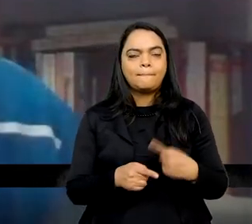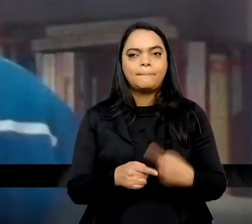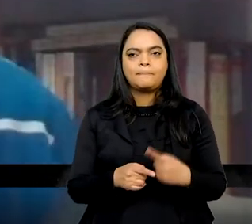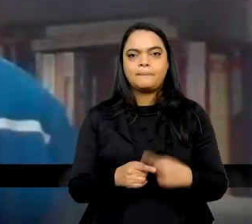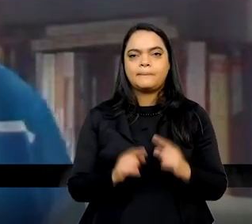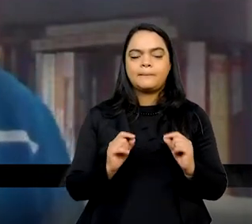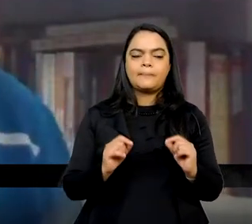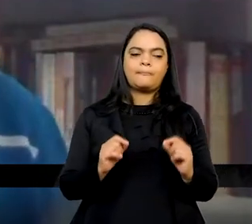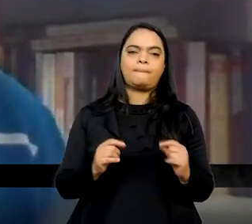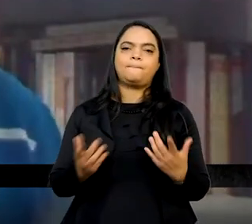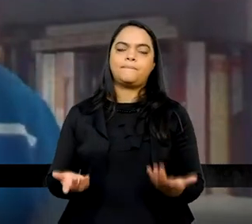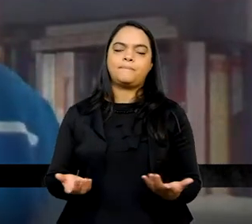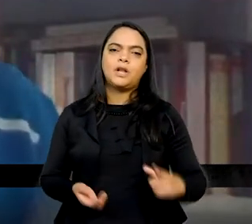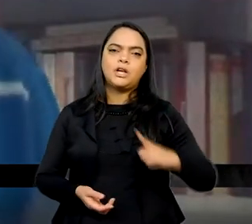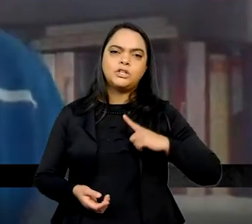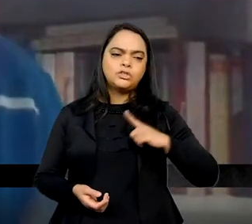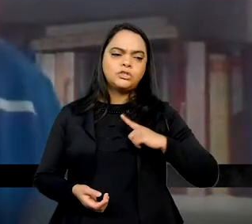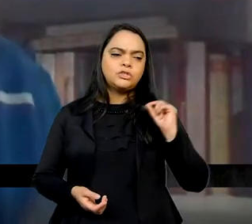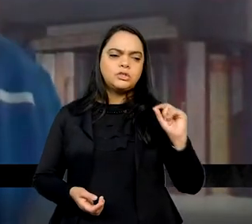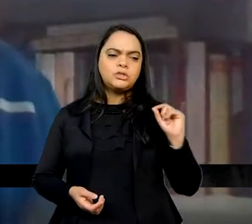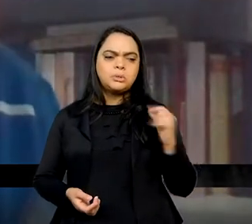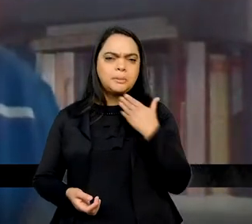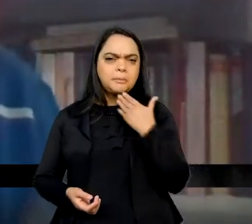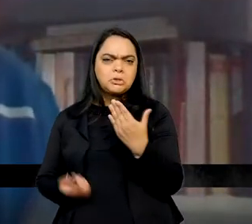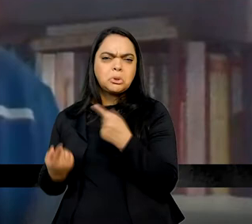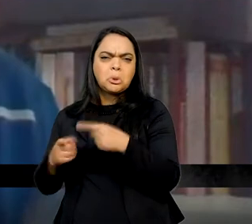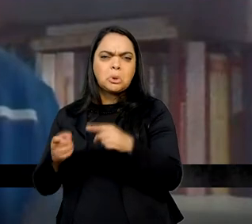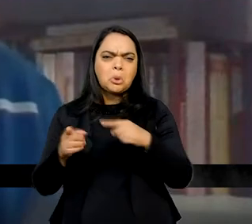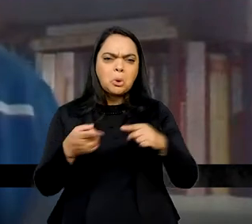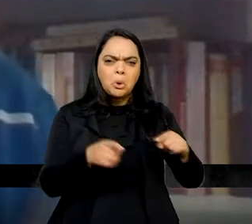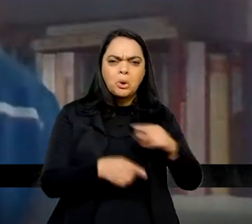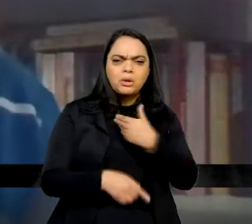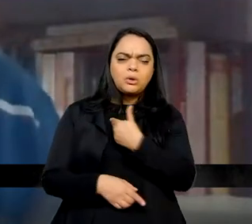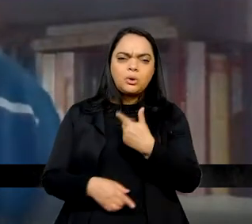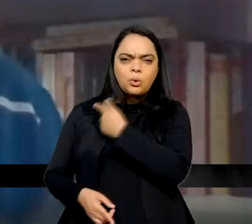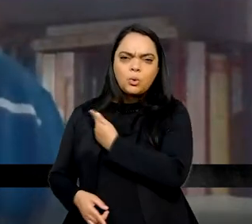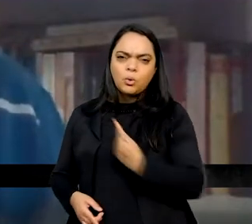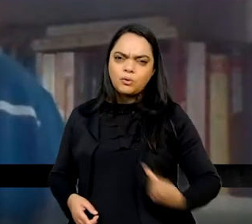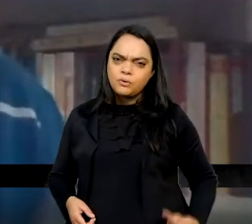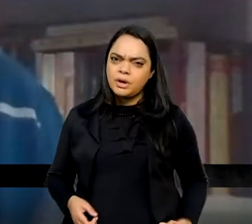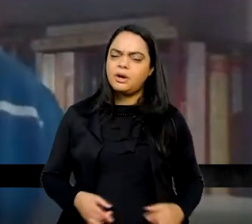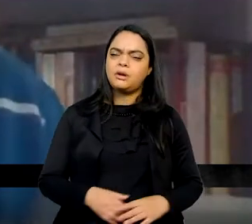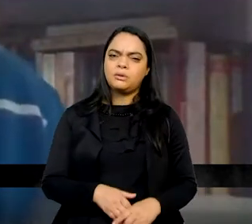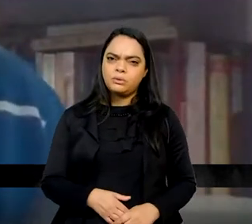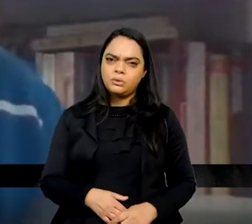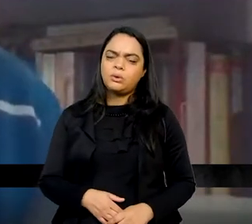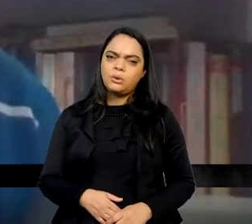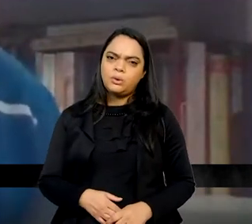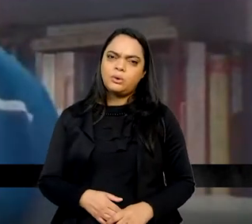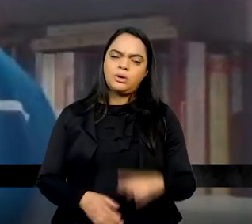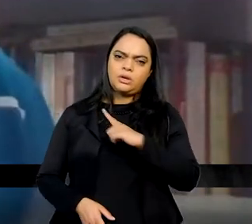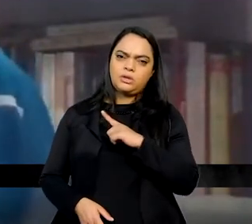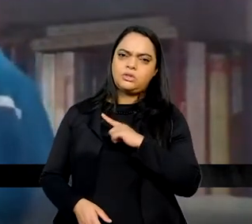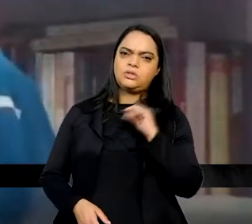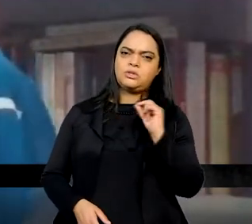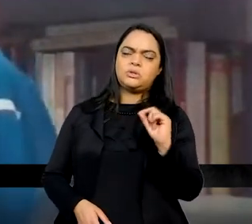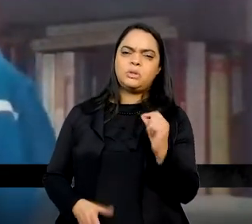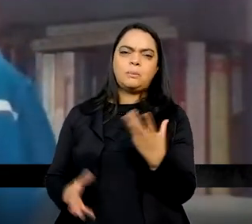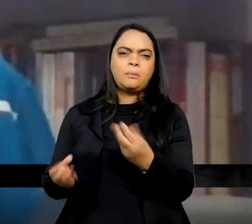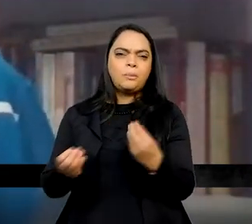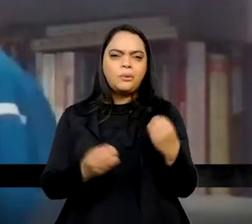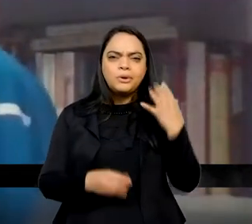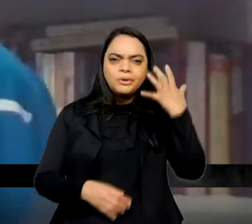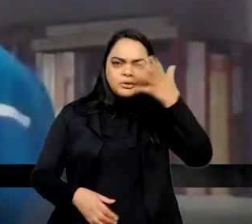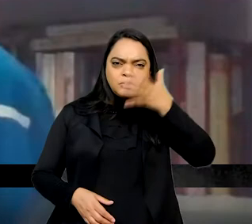ruas contra o governador, no outro dia eram lidas, muitas vezes copiadas e muitas vezes